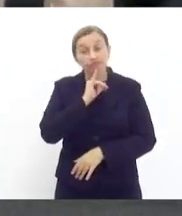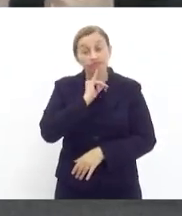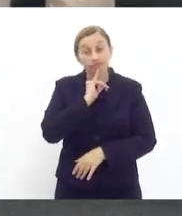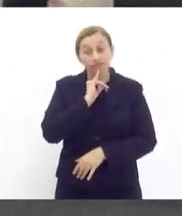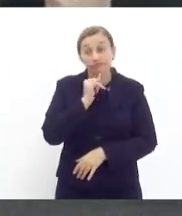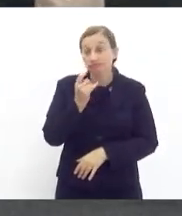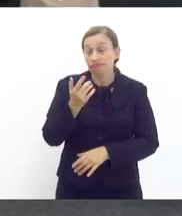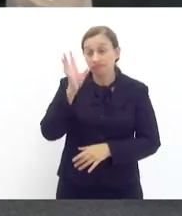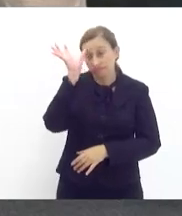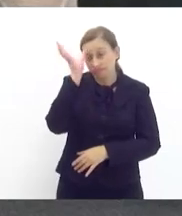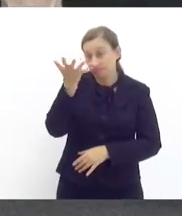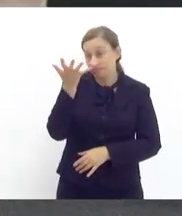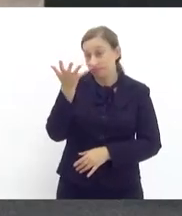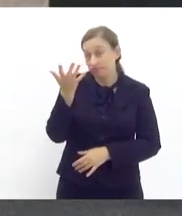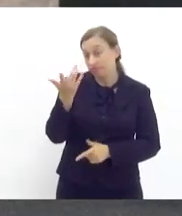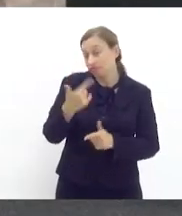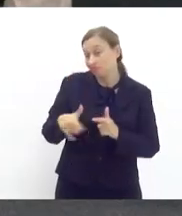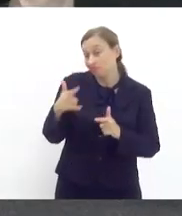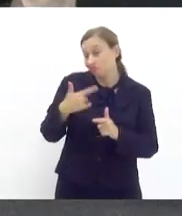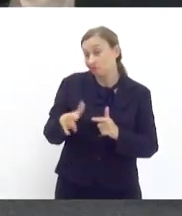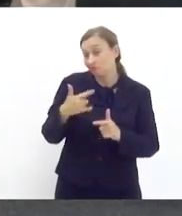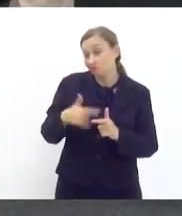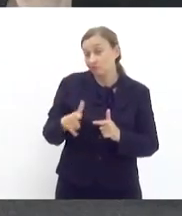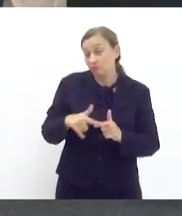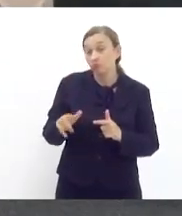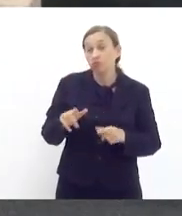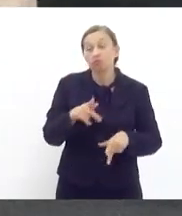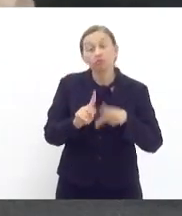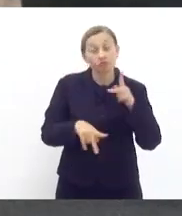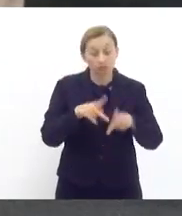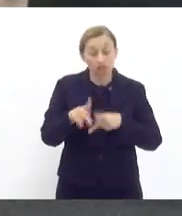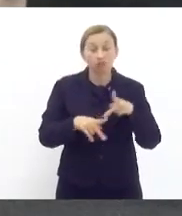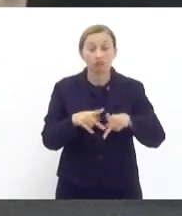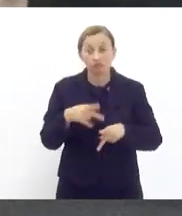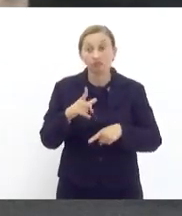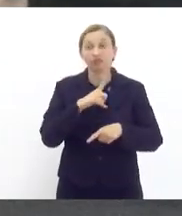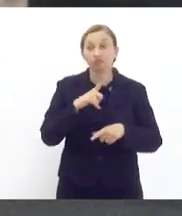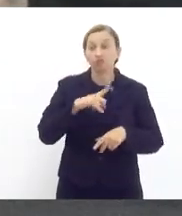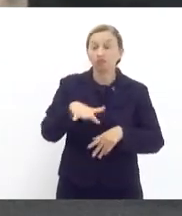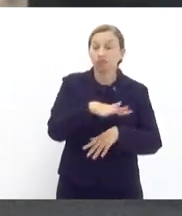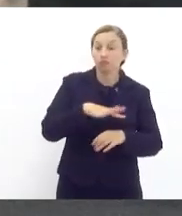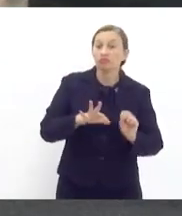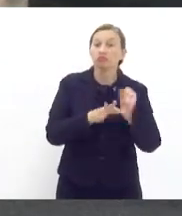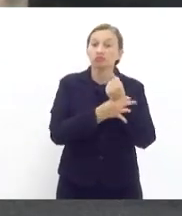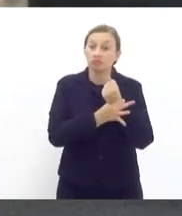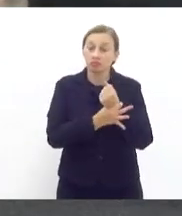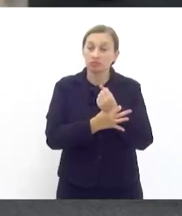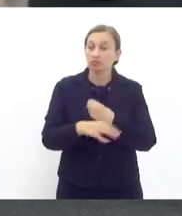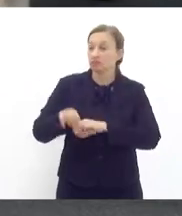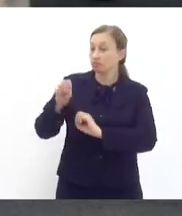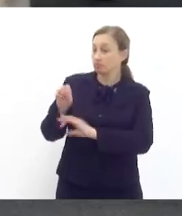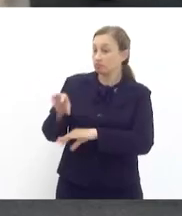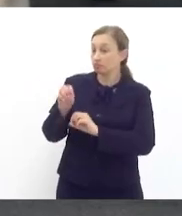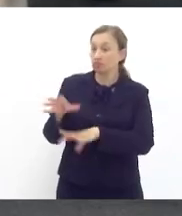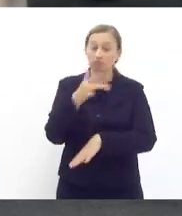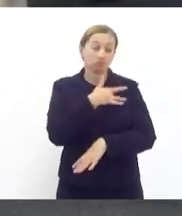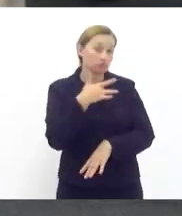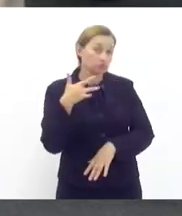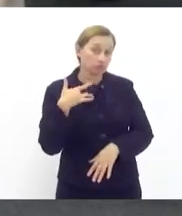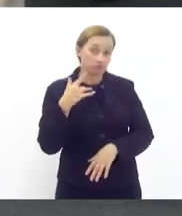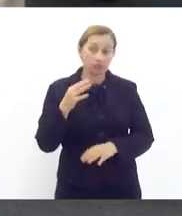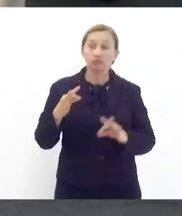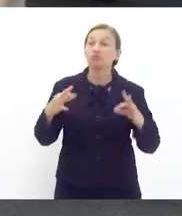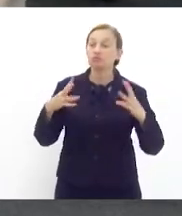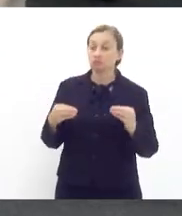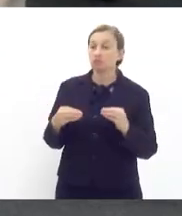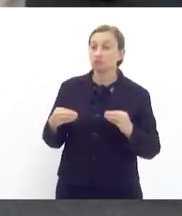gente não vai resolver o problema que a nossa população vem tendo na área da segurança de educação de saúde e tudo